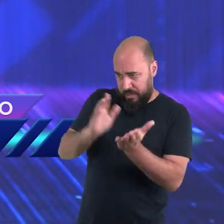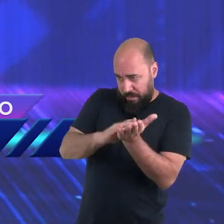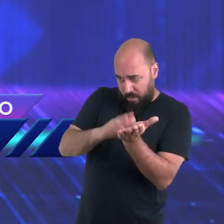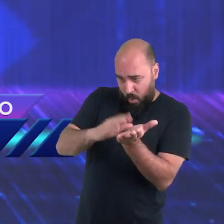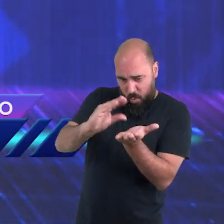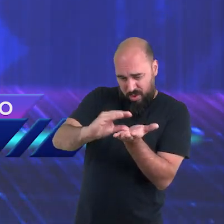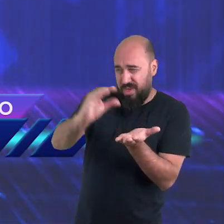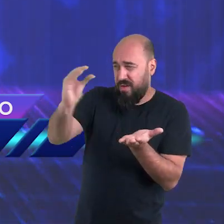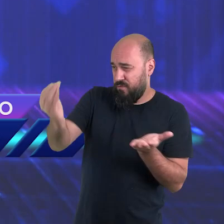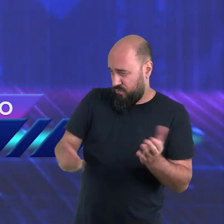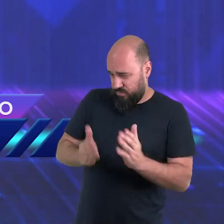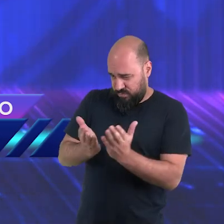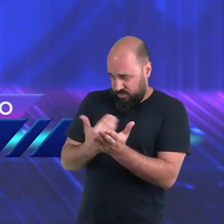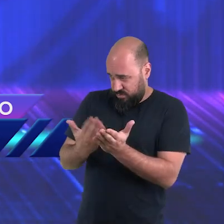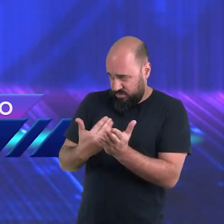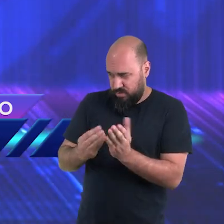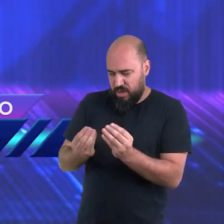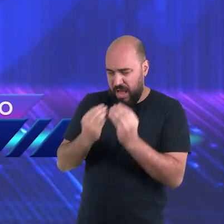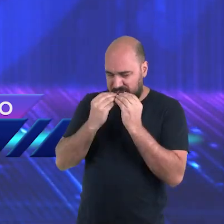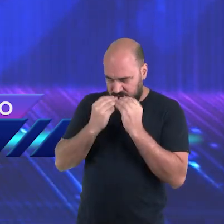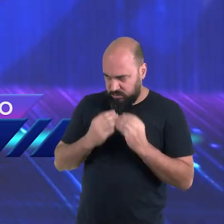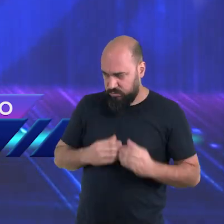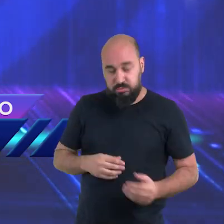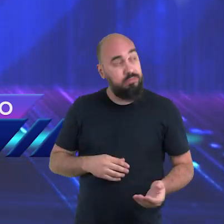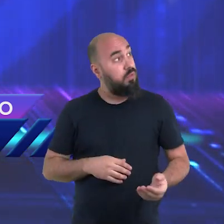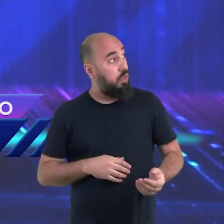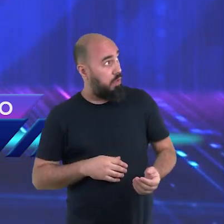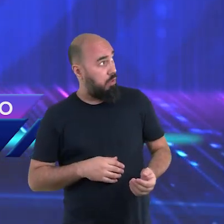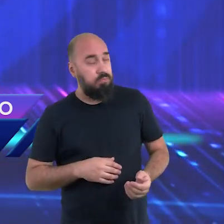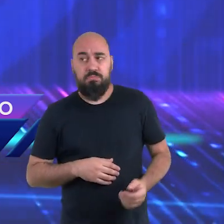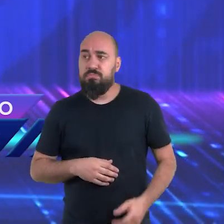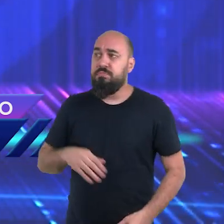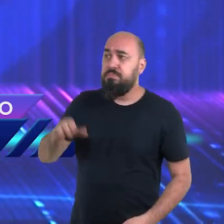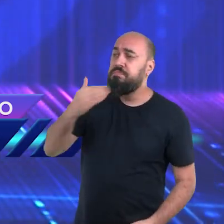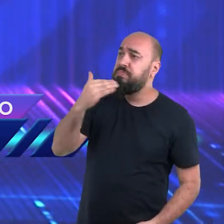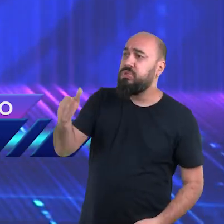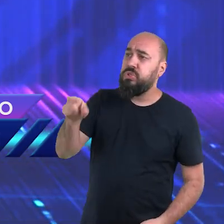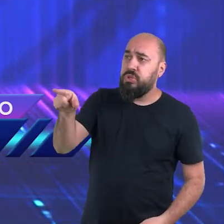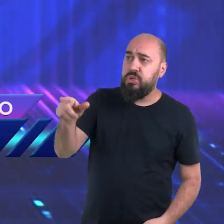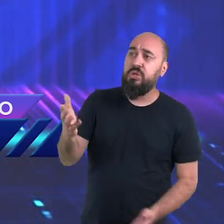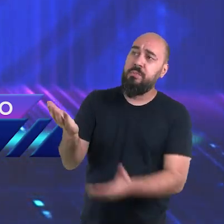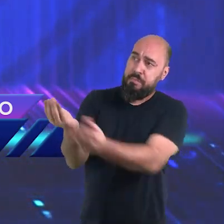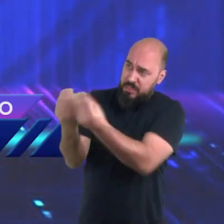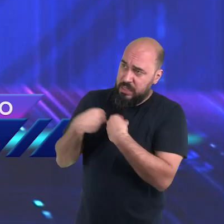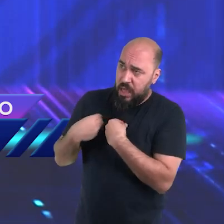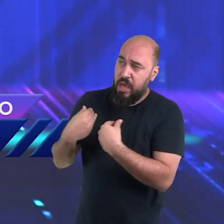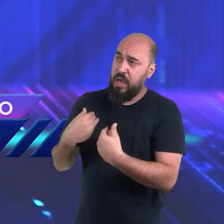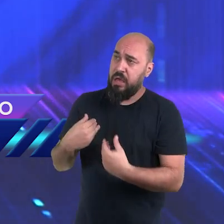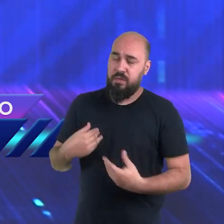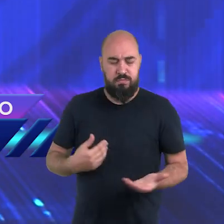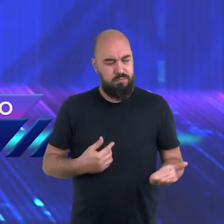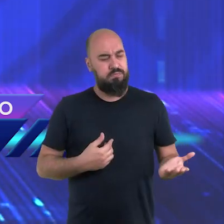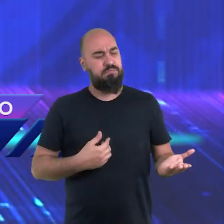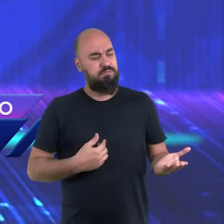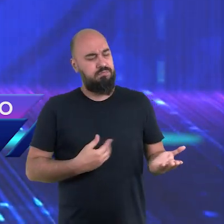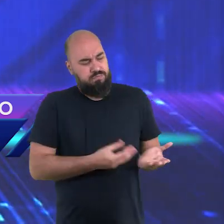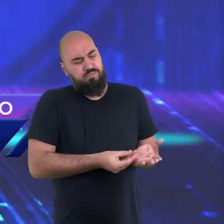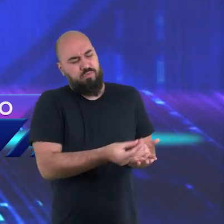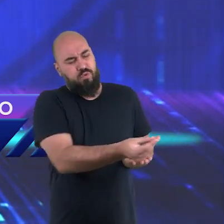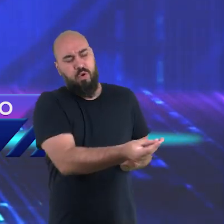mar e sobre a terra. Fui, pois, ao anjo, dizendo-lhe que me desse o livrinho. Ele então me falou: toma-o